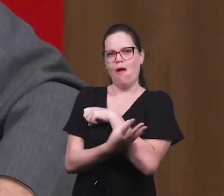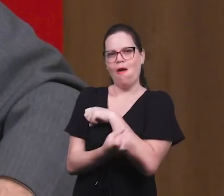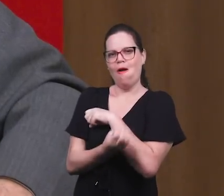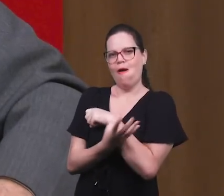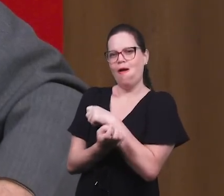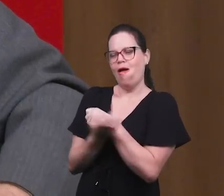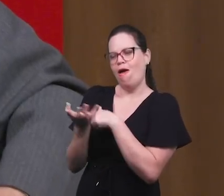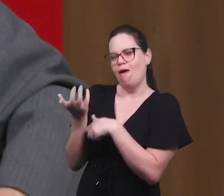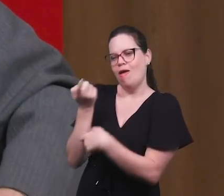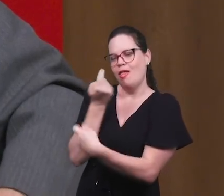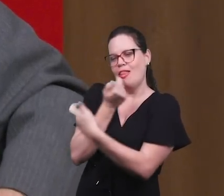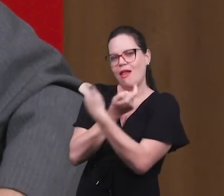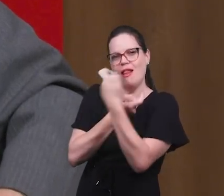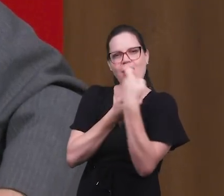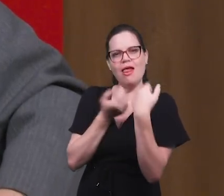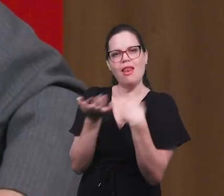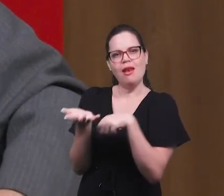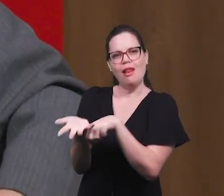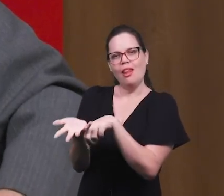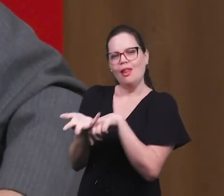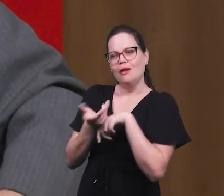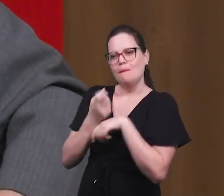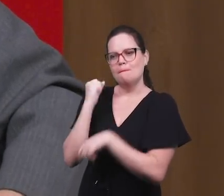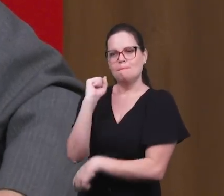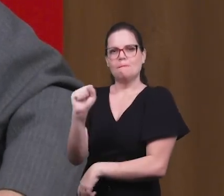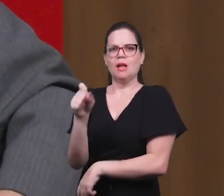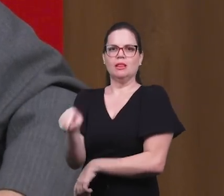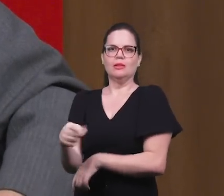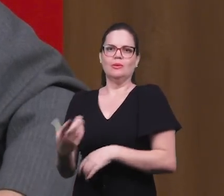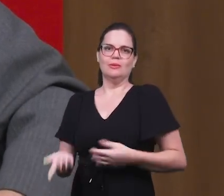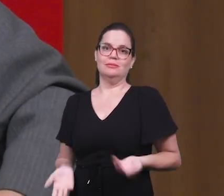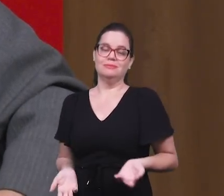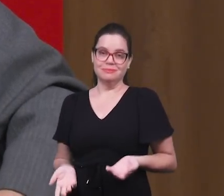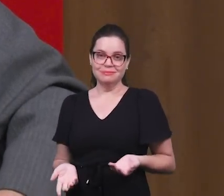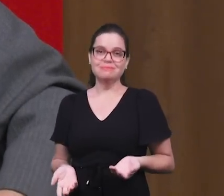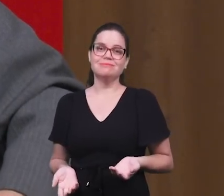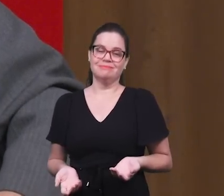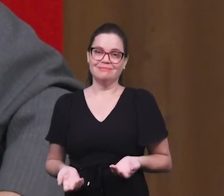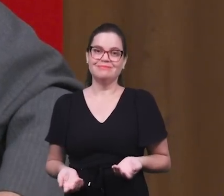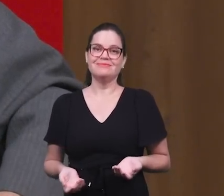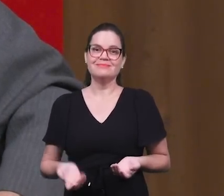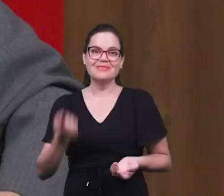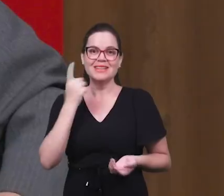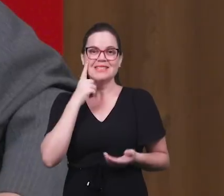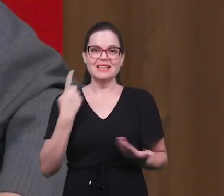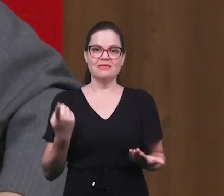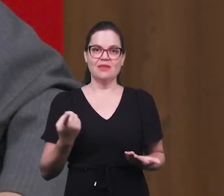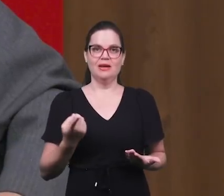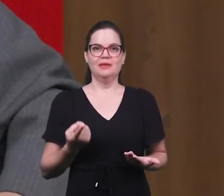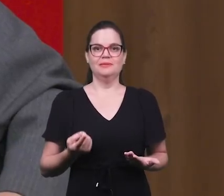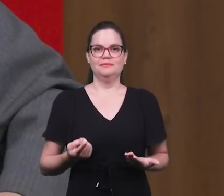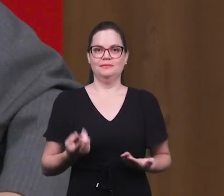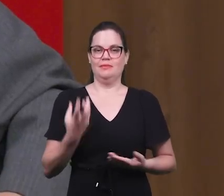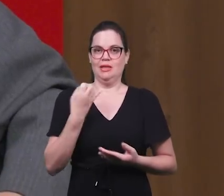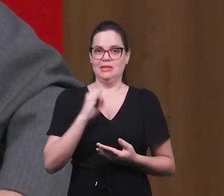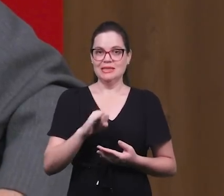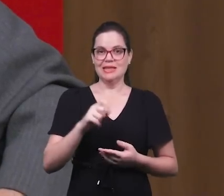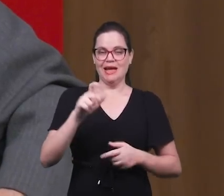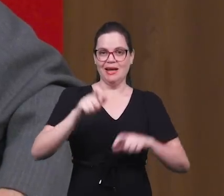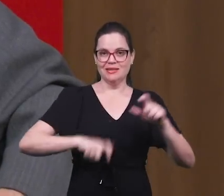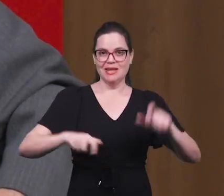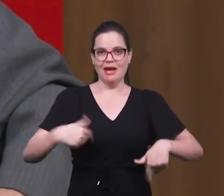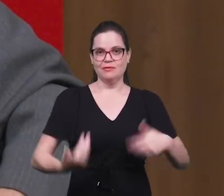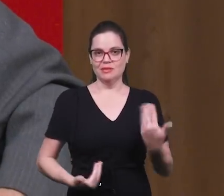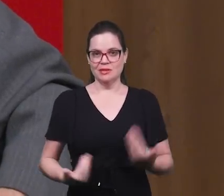Quando a igreja era perseguida pela espada, ela não recuou, sobreviveu